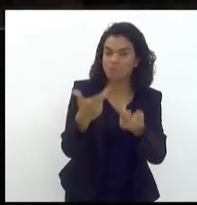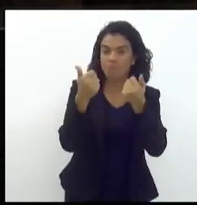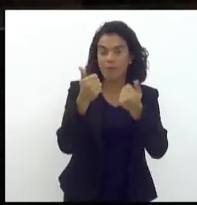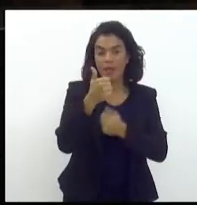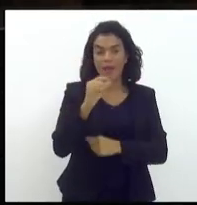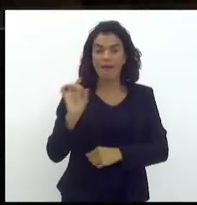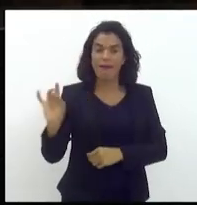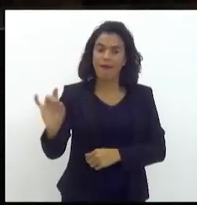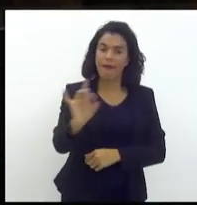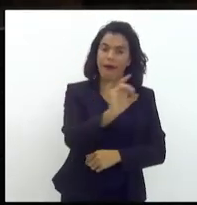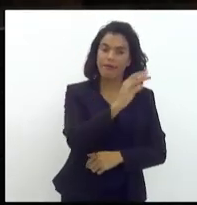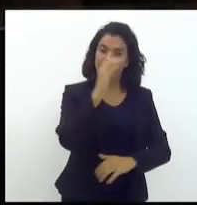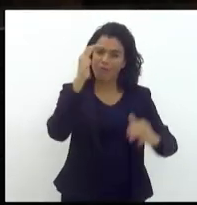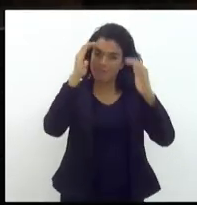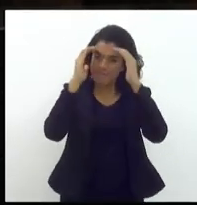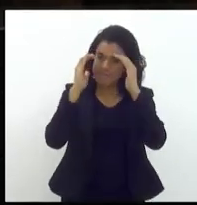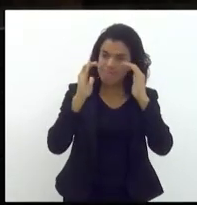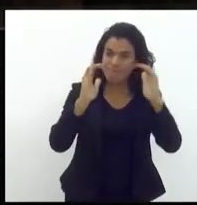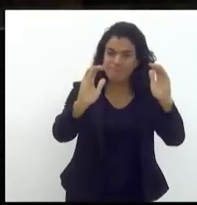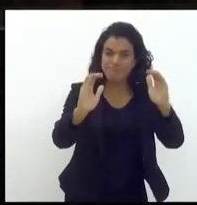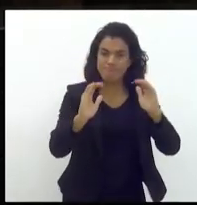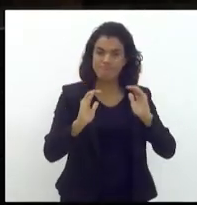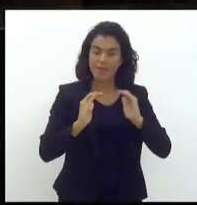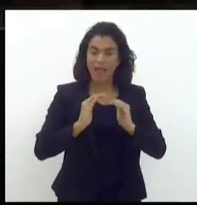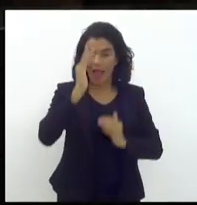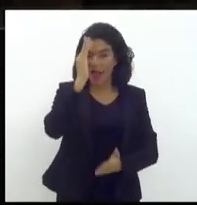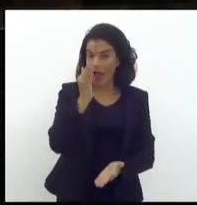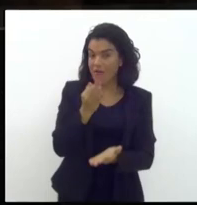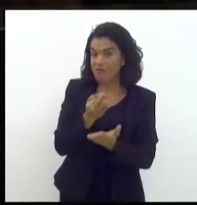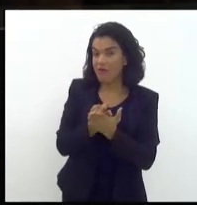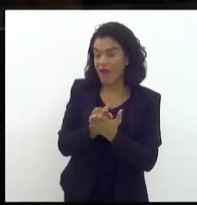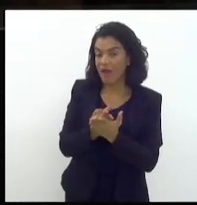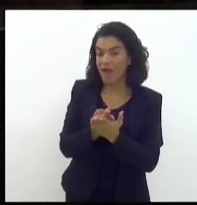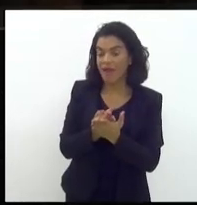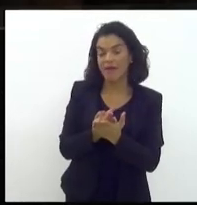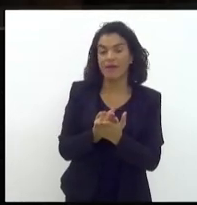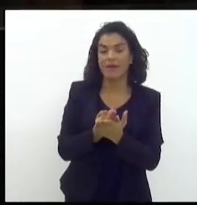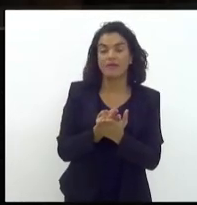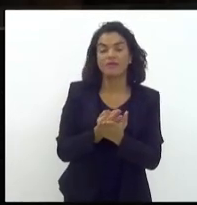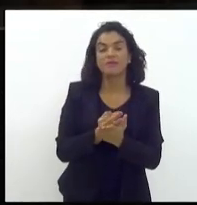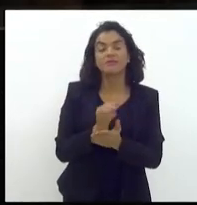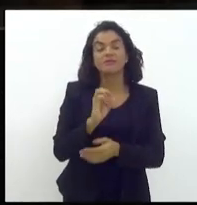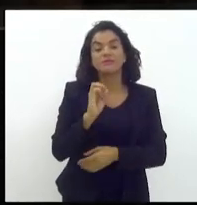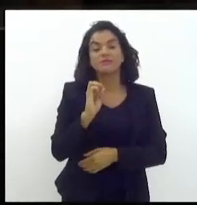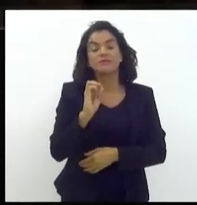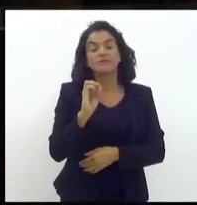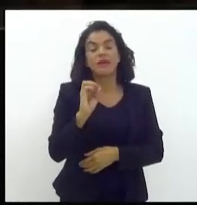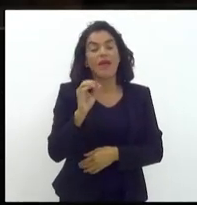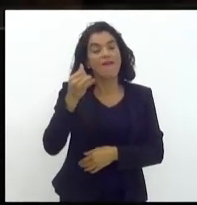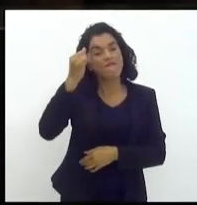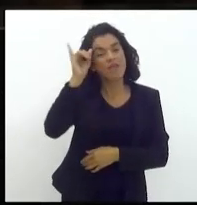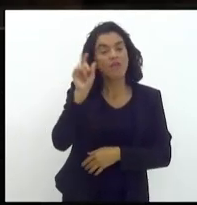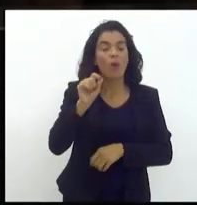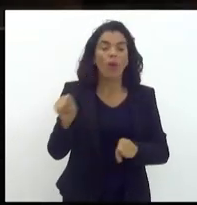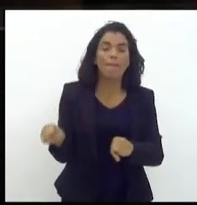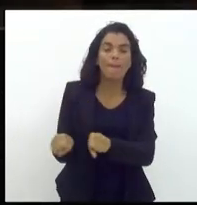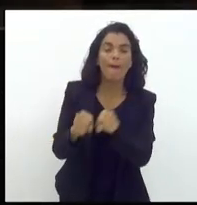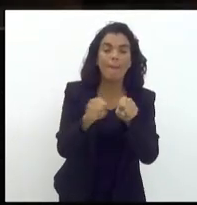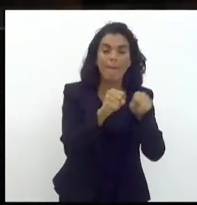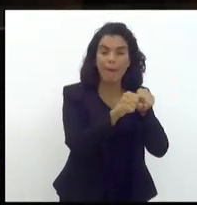a fé do seguinte sem que isso haja nenhum prejuízo